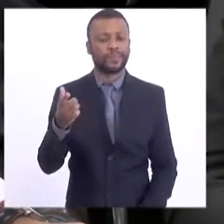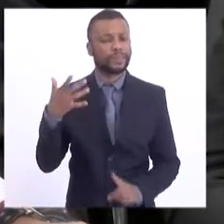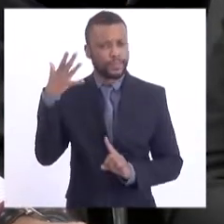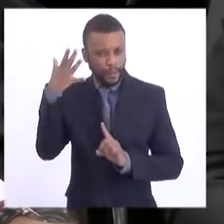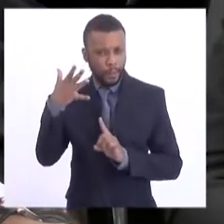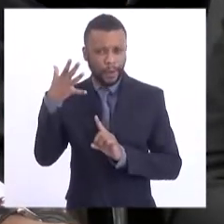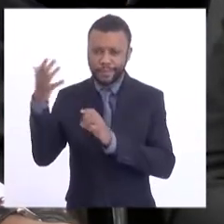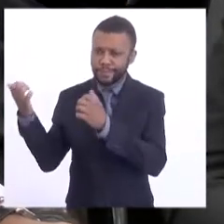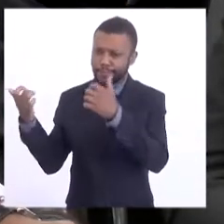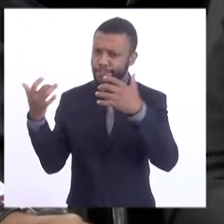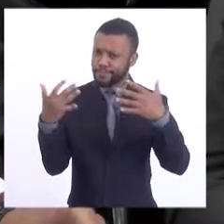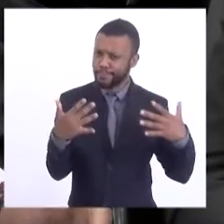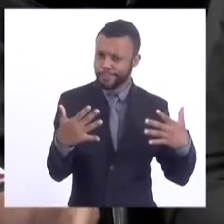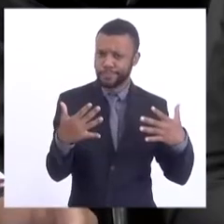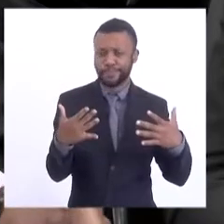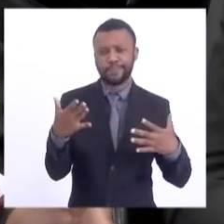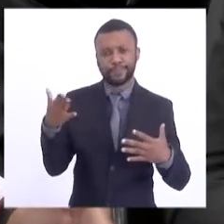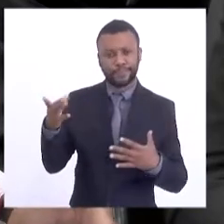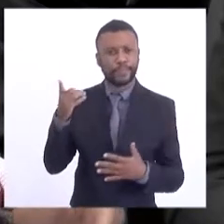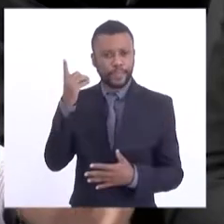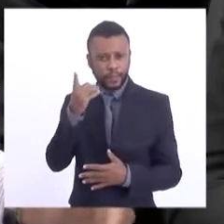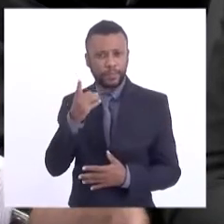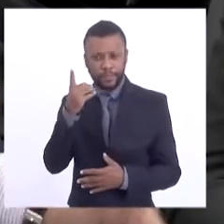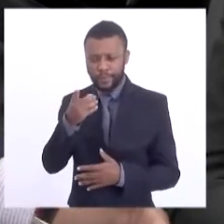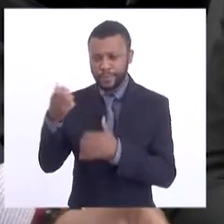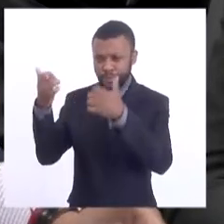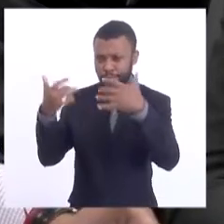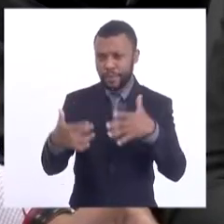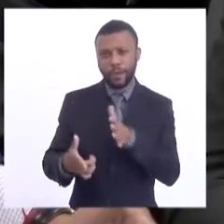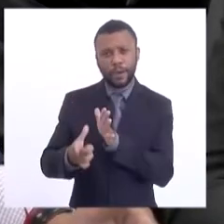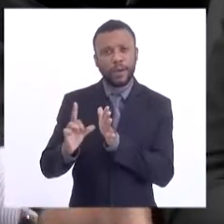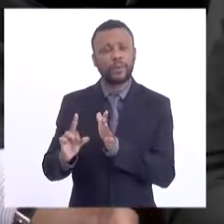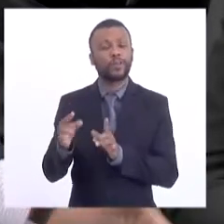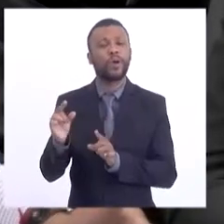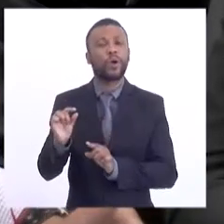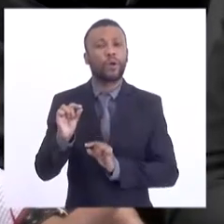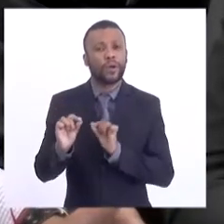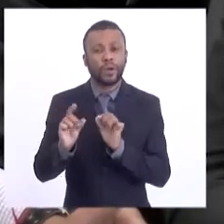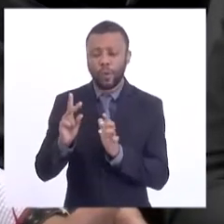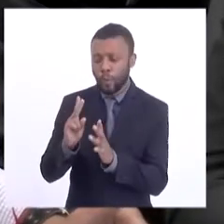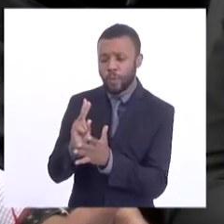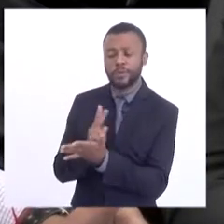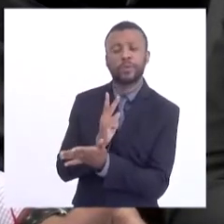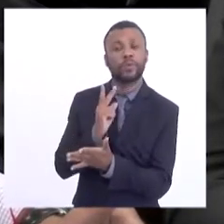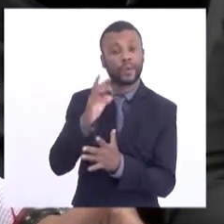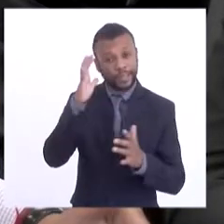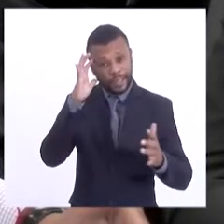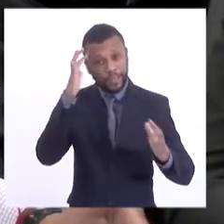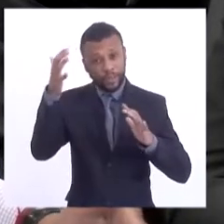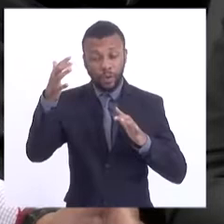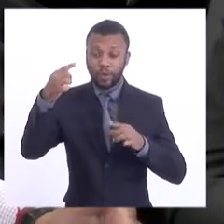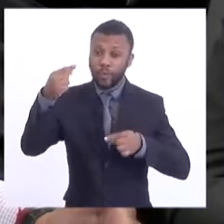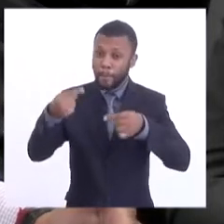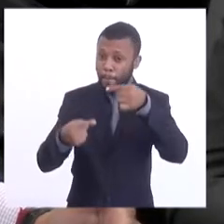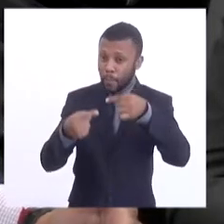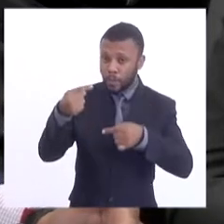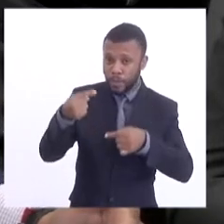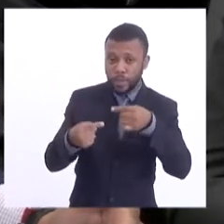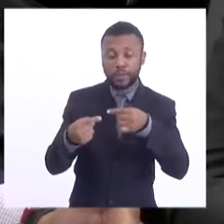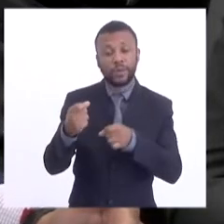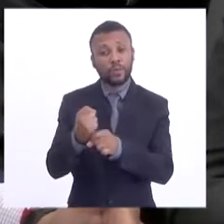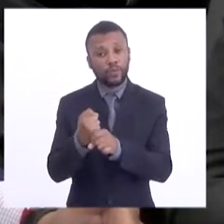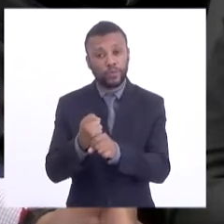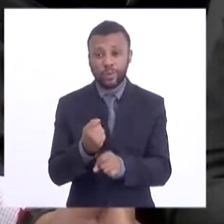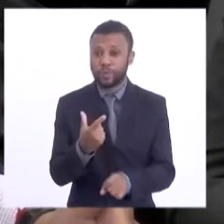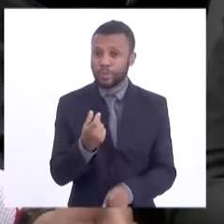palavras da senhora deputada E aqui as decisões políticas que foram tomadas pelo executivo no ano